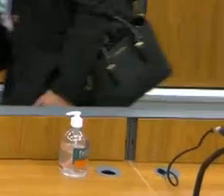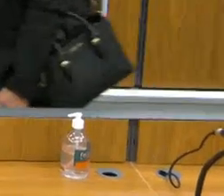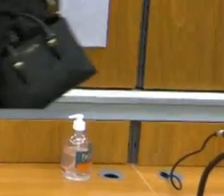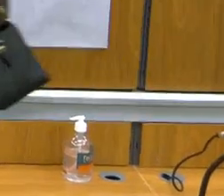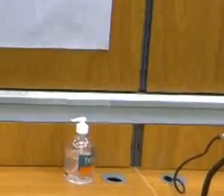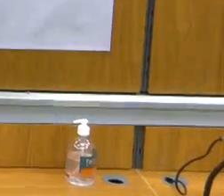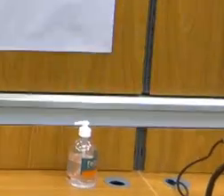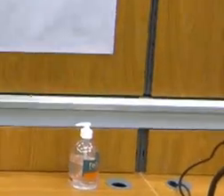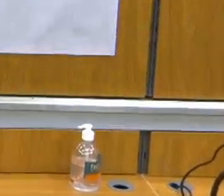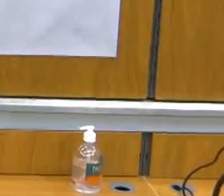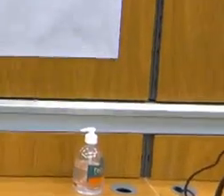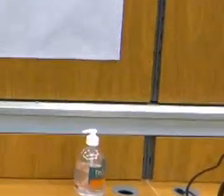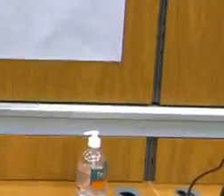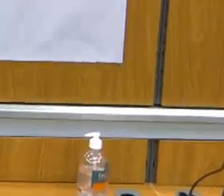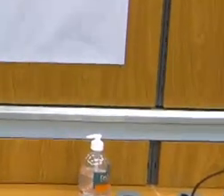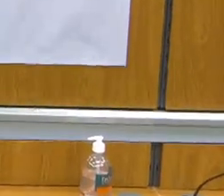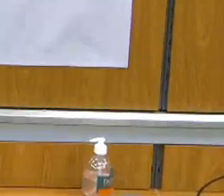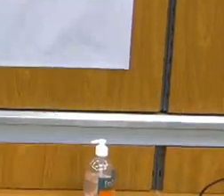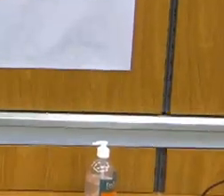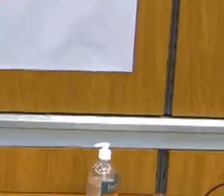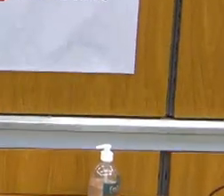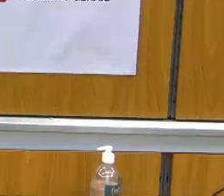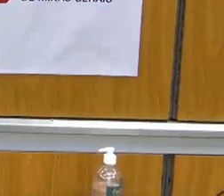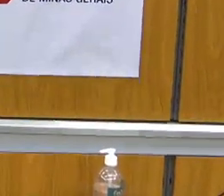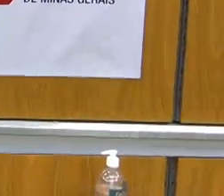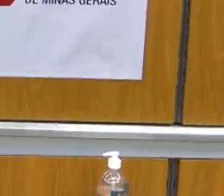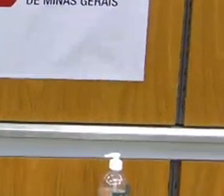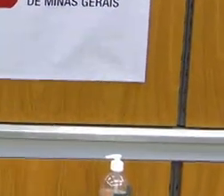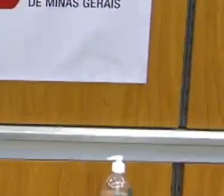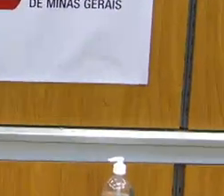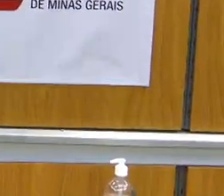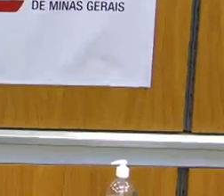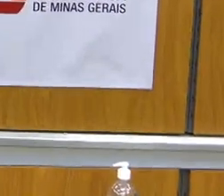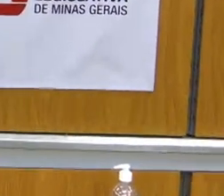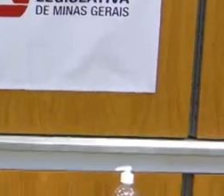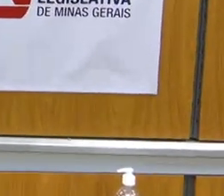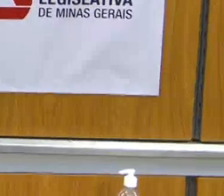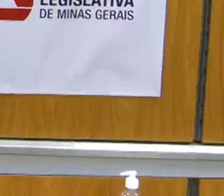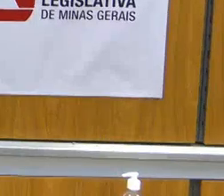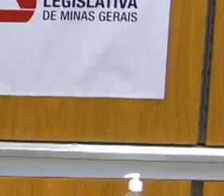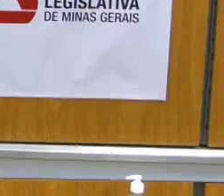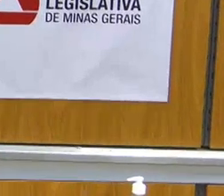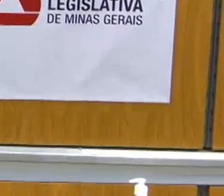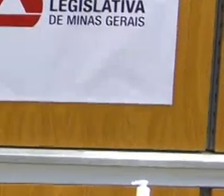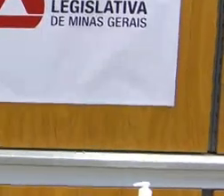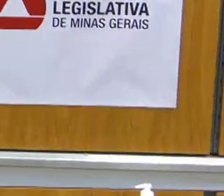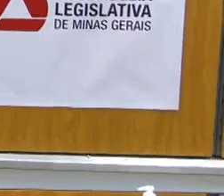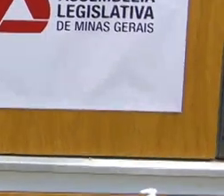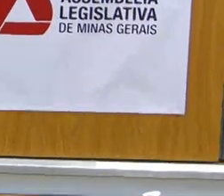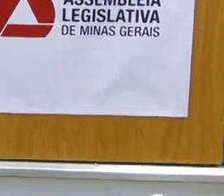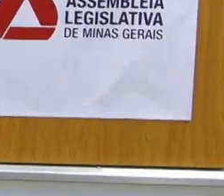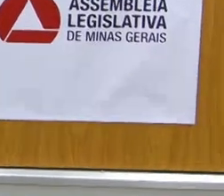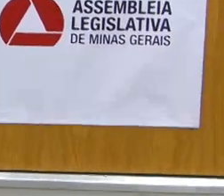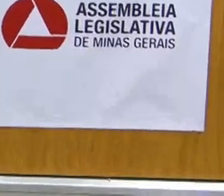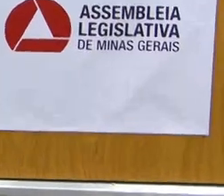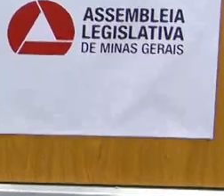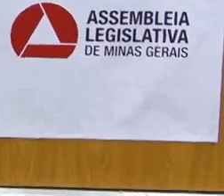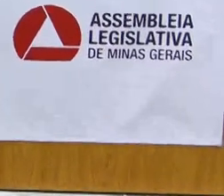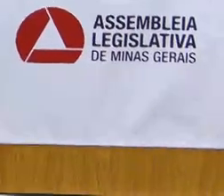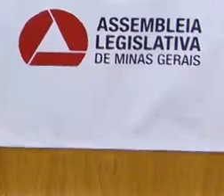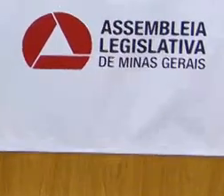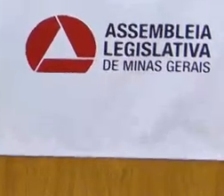contribuinte a presidência solicita que as senhoras deputadas e os senhores